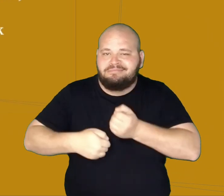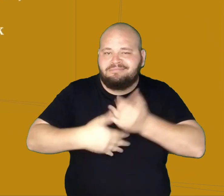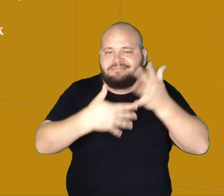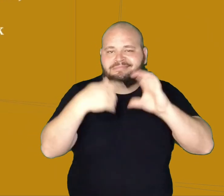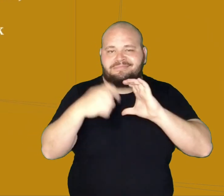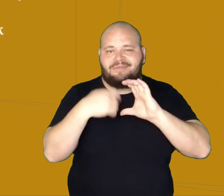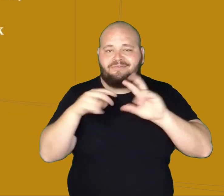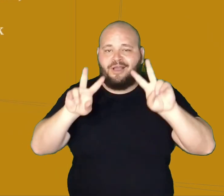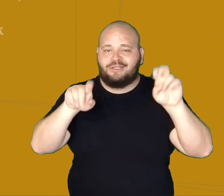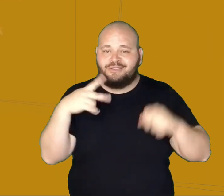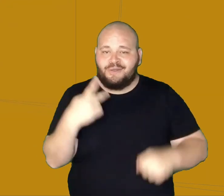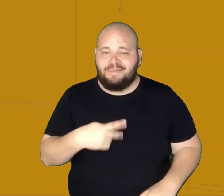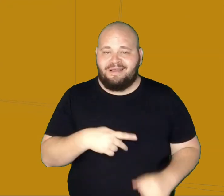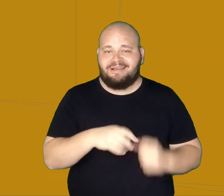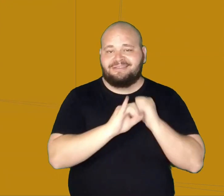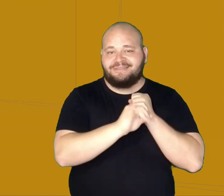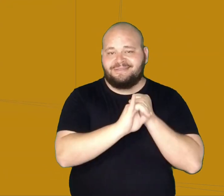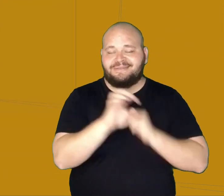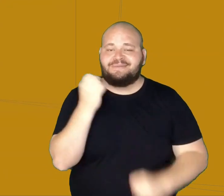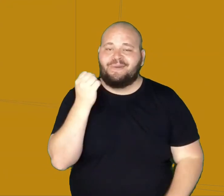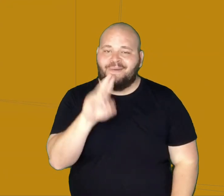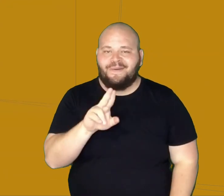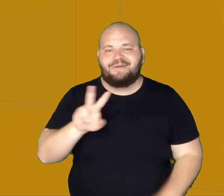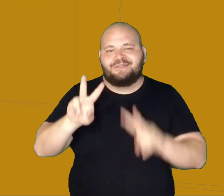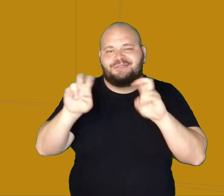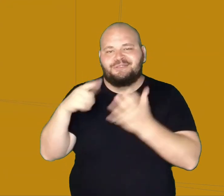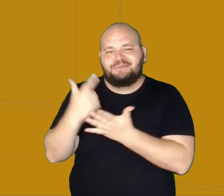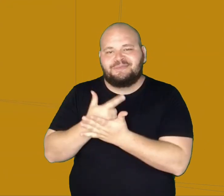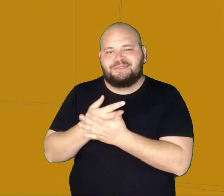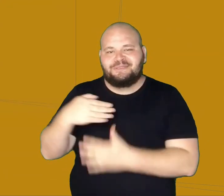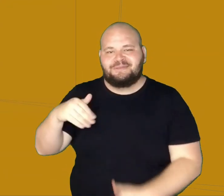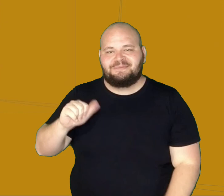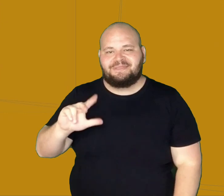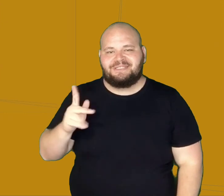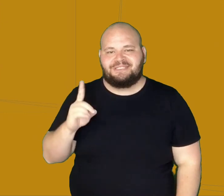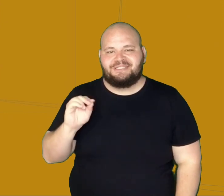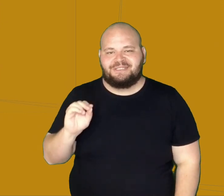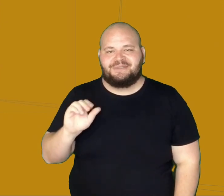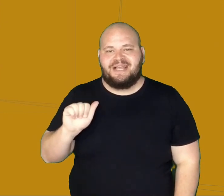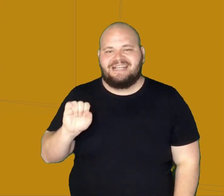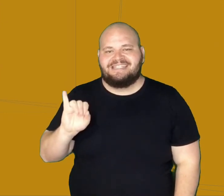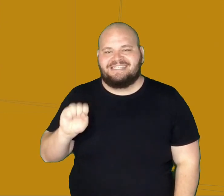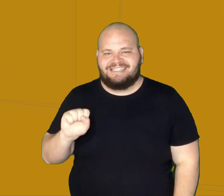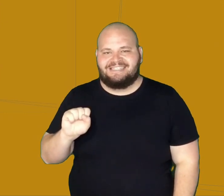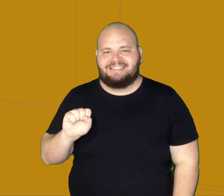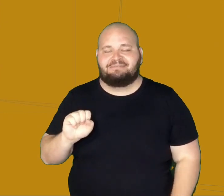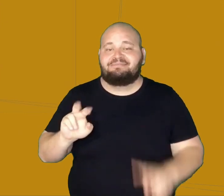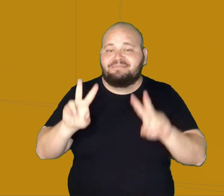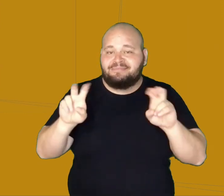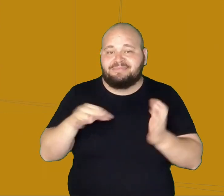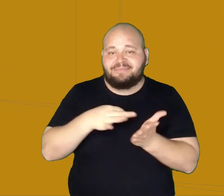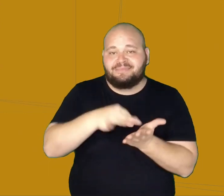e perguntas sobre esse conto ou sobre a obra do Machado de Assis. Ao final da